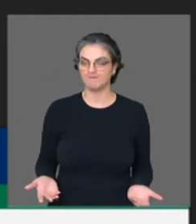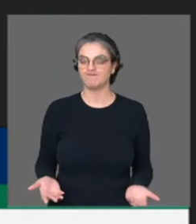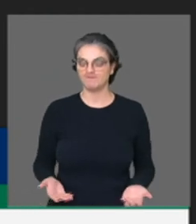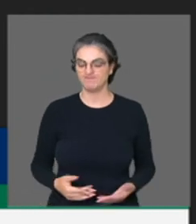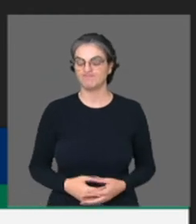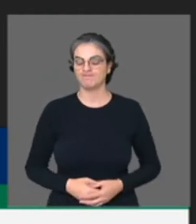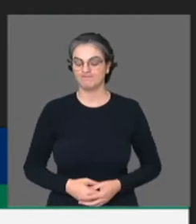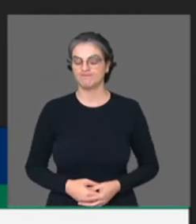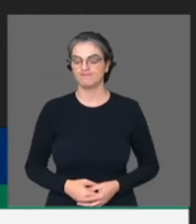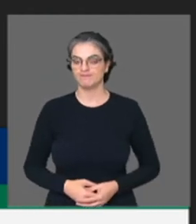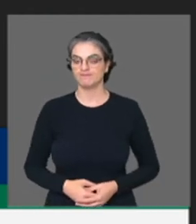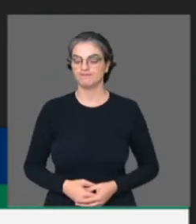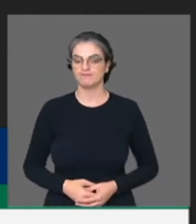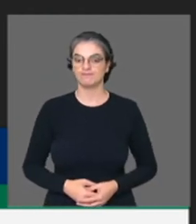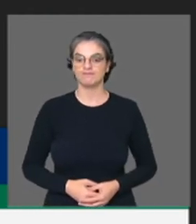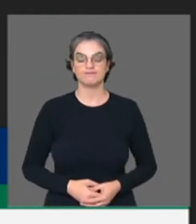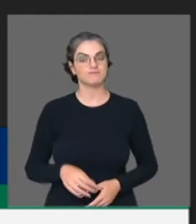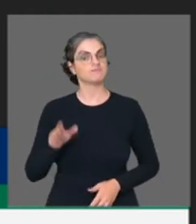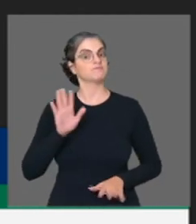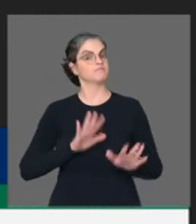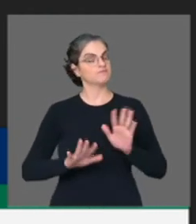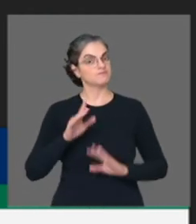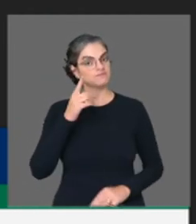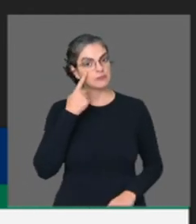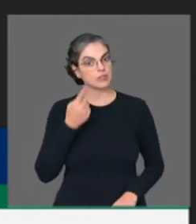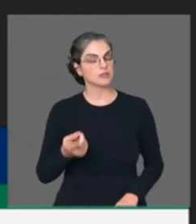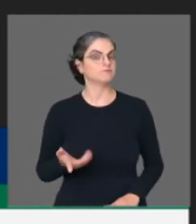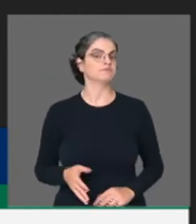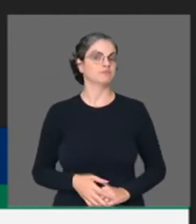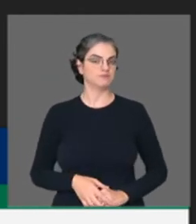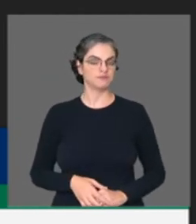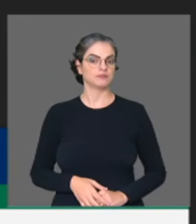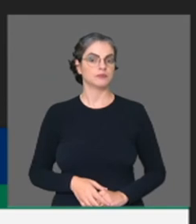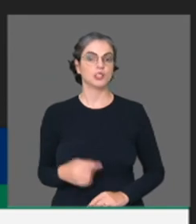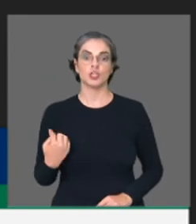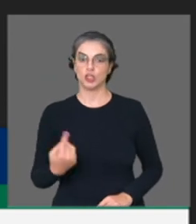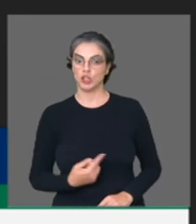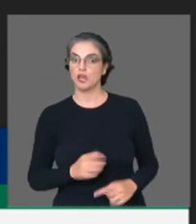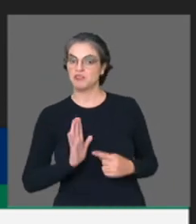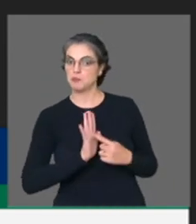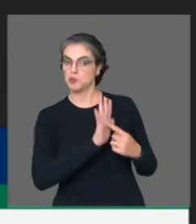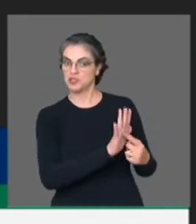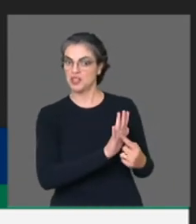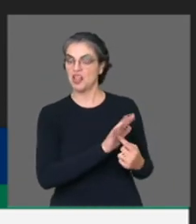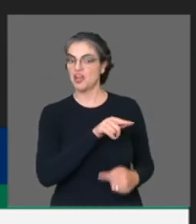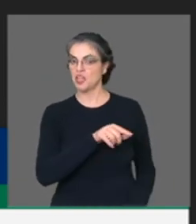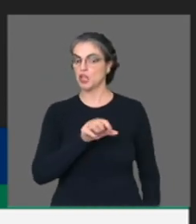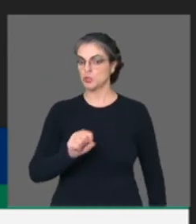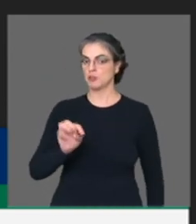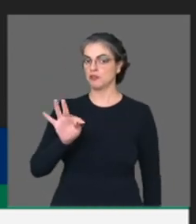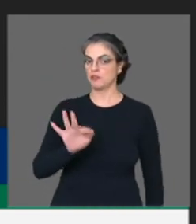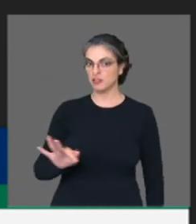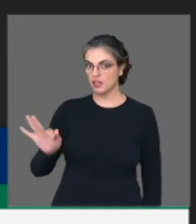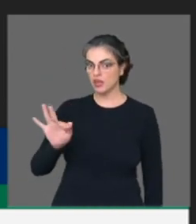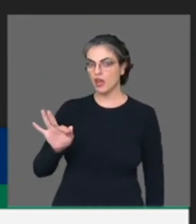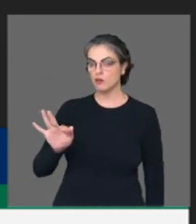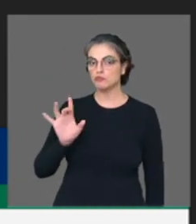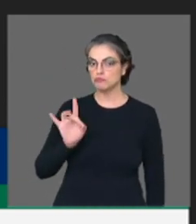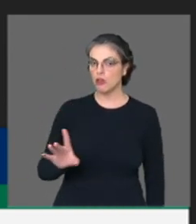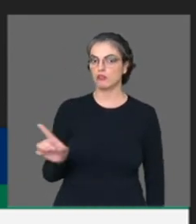então nós diremos não só ao Supremo, mas principalmente à população